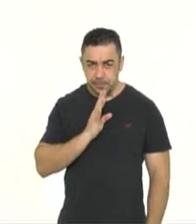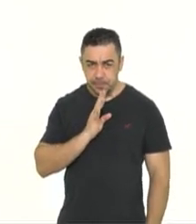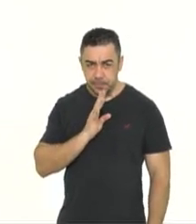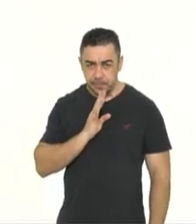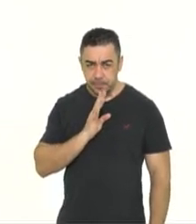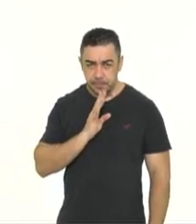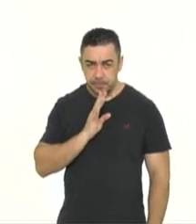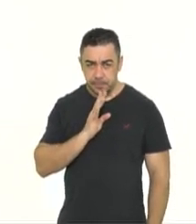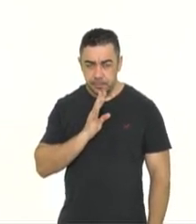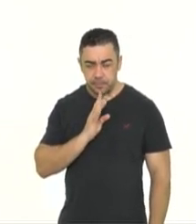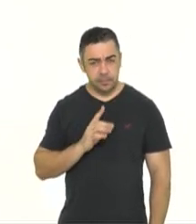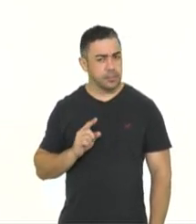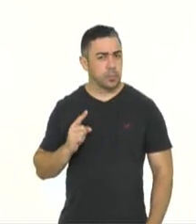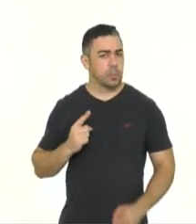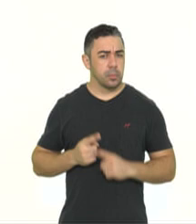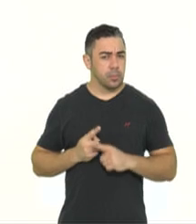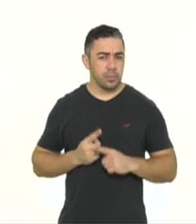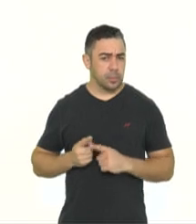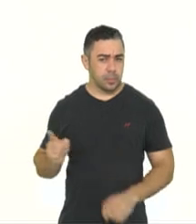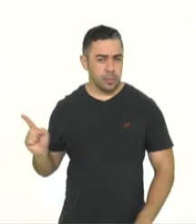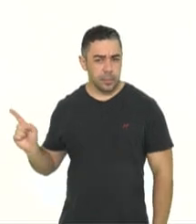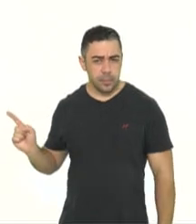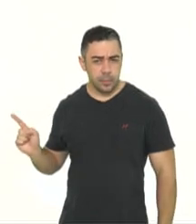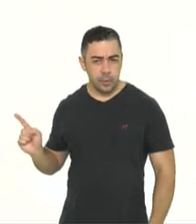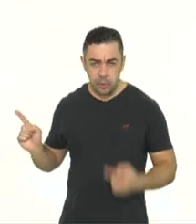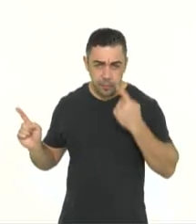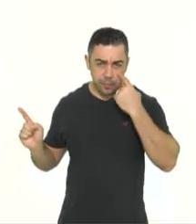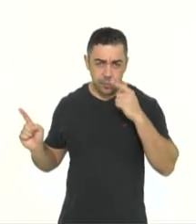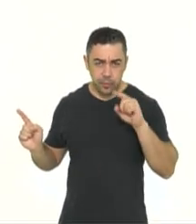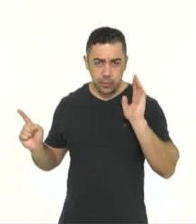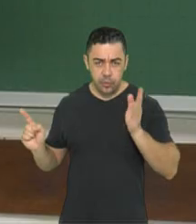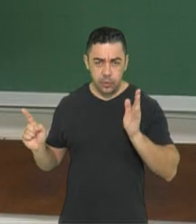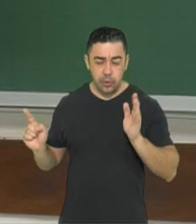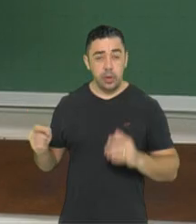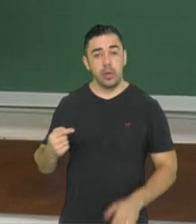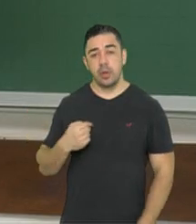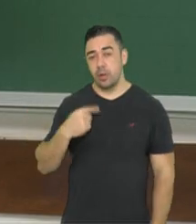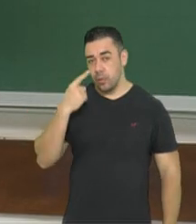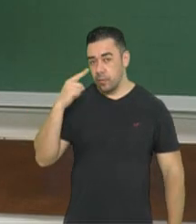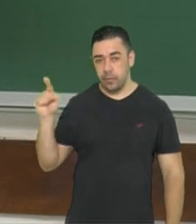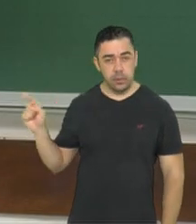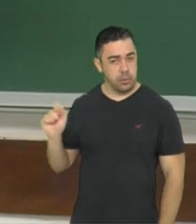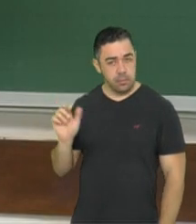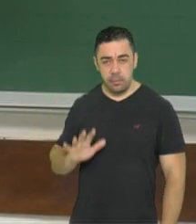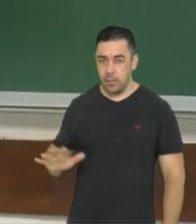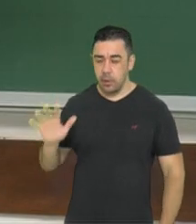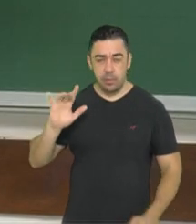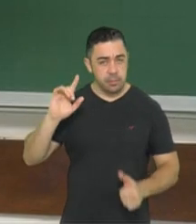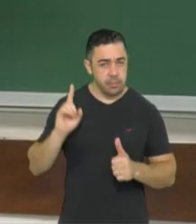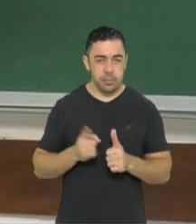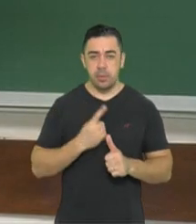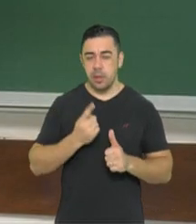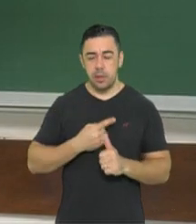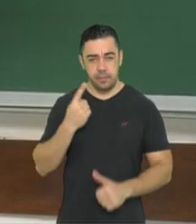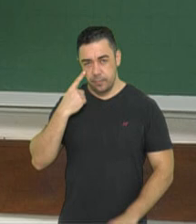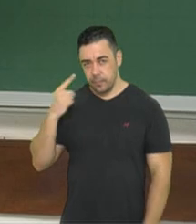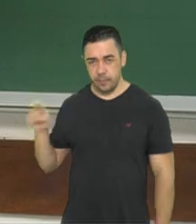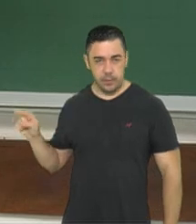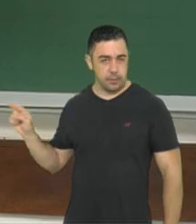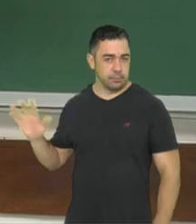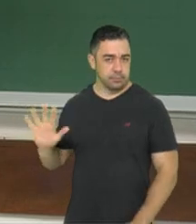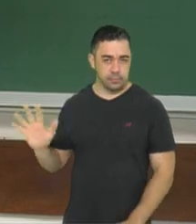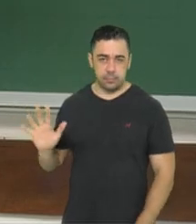aparelho? Sabe para que ele serve? Já viu? Eu só vi nesse desenho aí. A primeira vez que eu vi esse aparelho foi